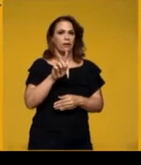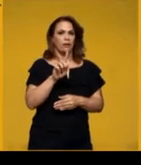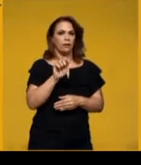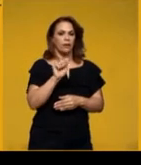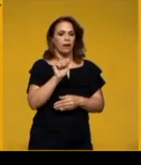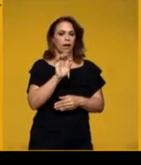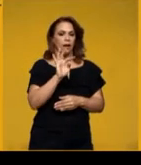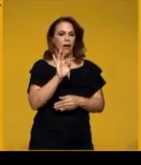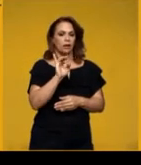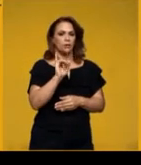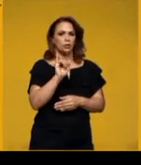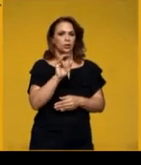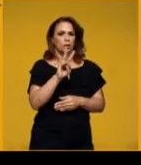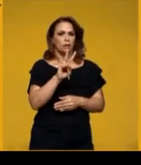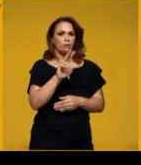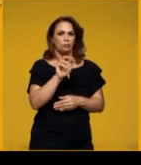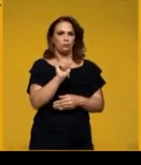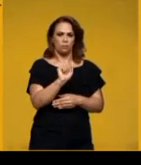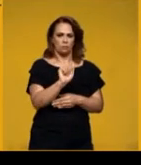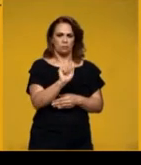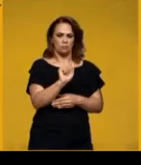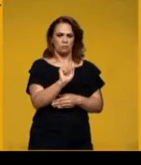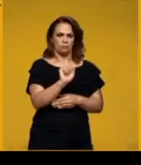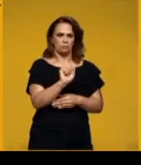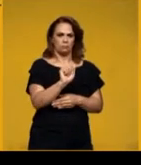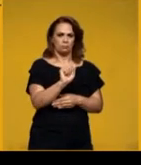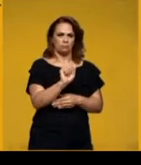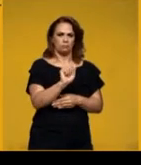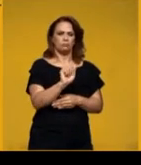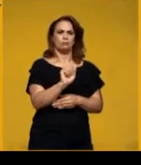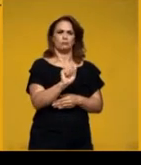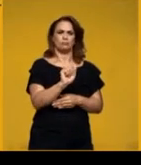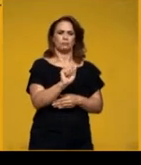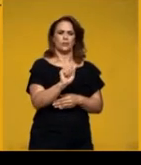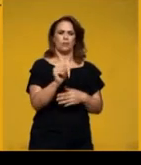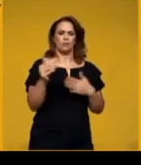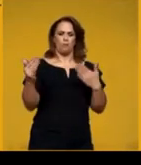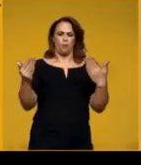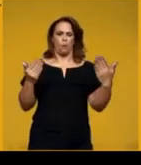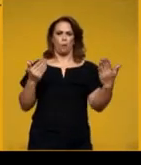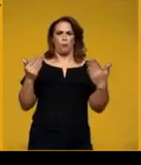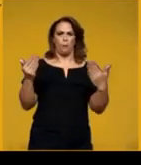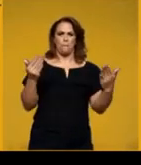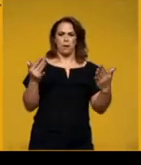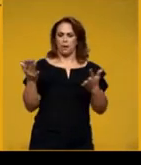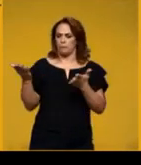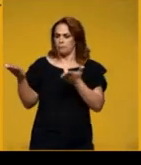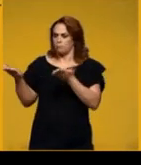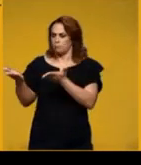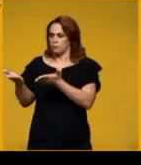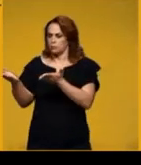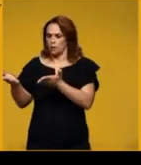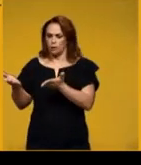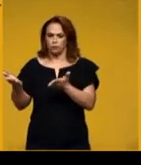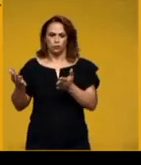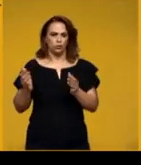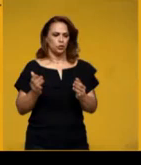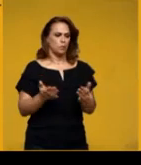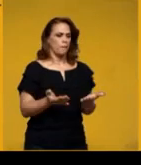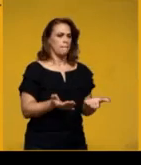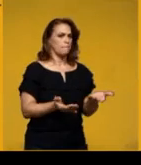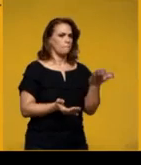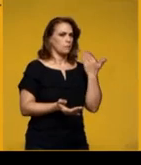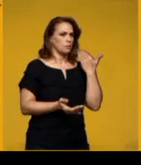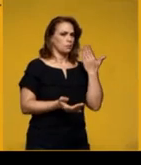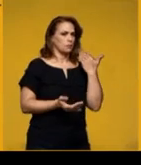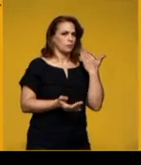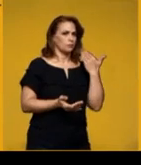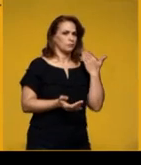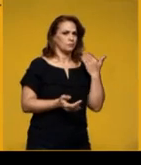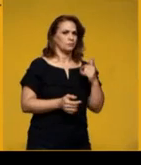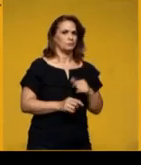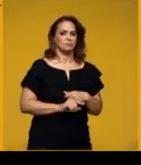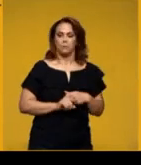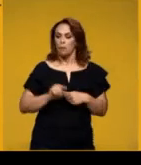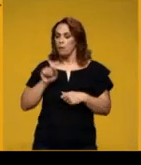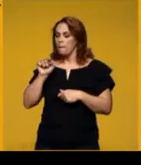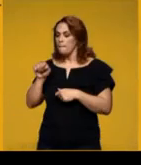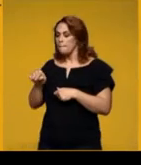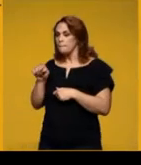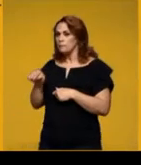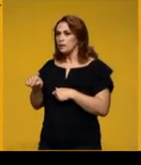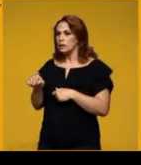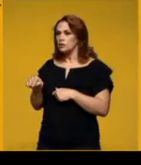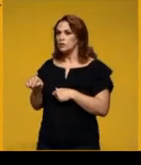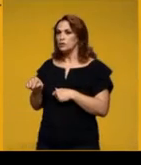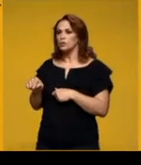passado, na forma do presente, nós temos o uso do don't. Não, eles não assistem. They